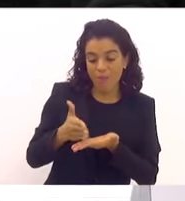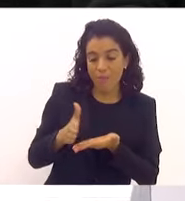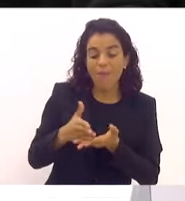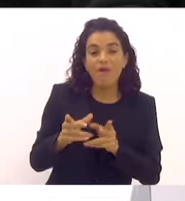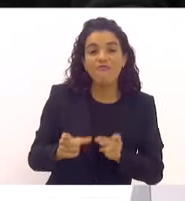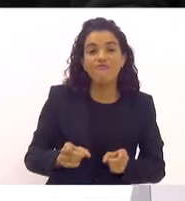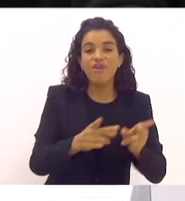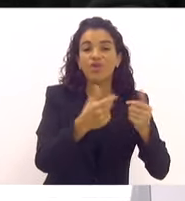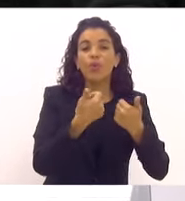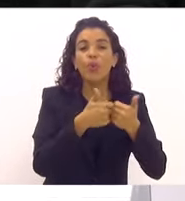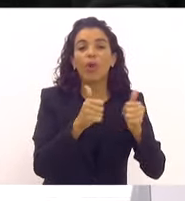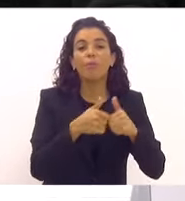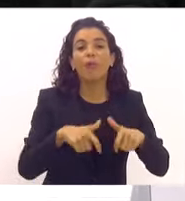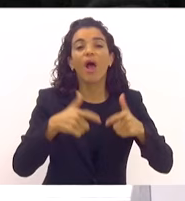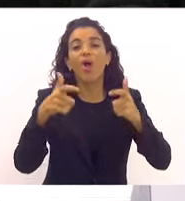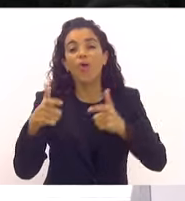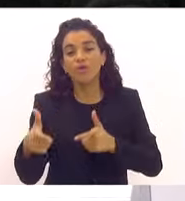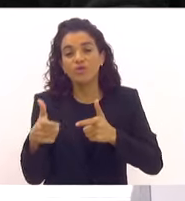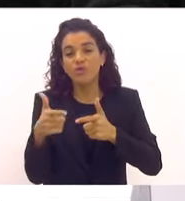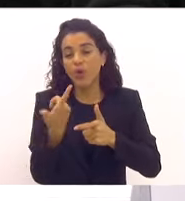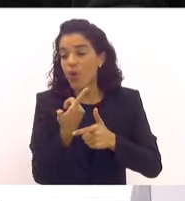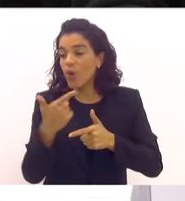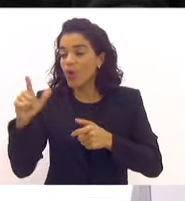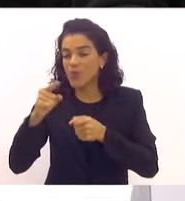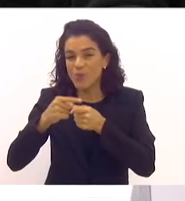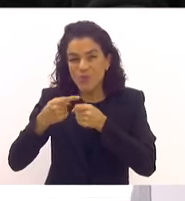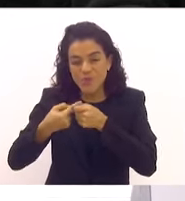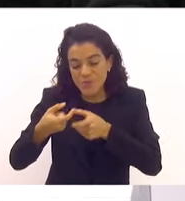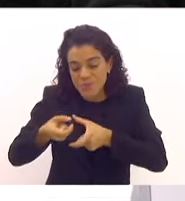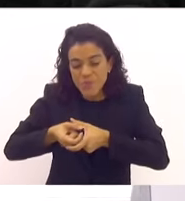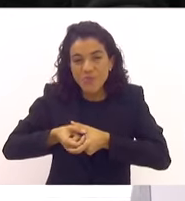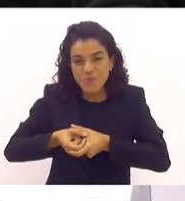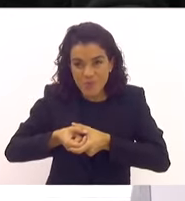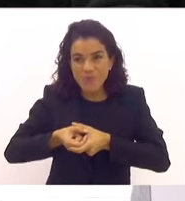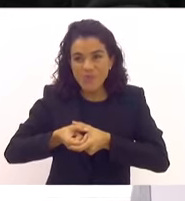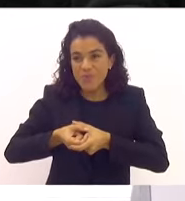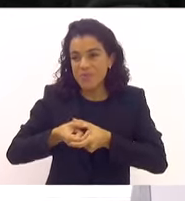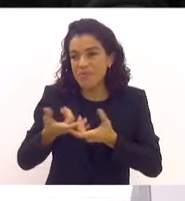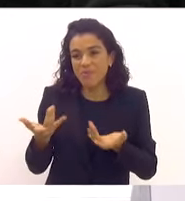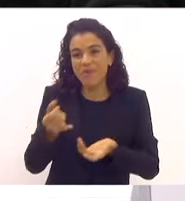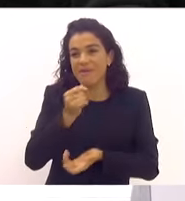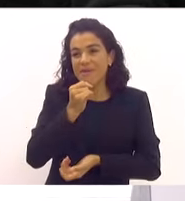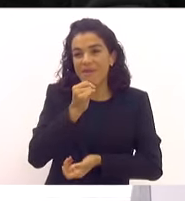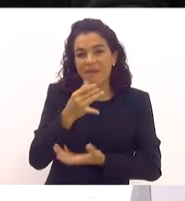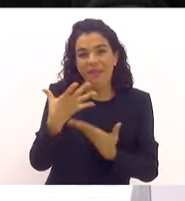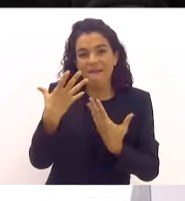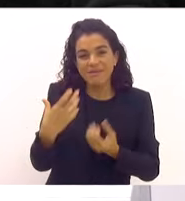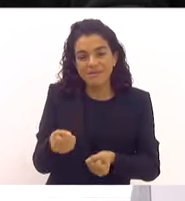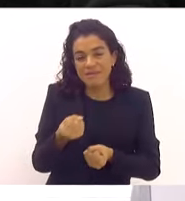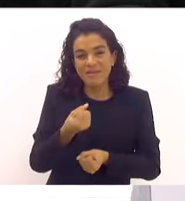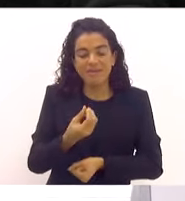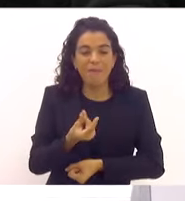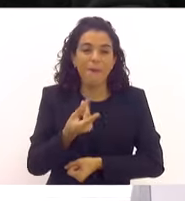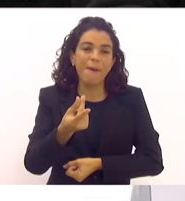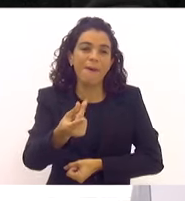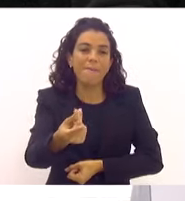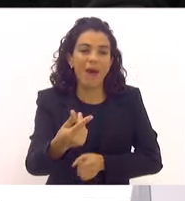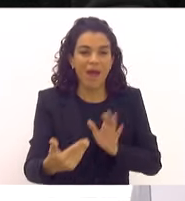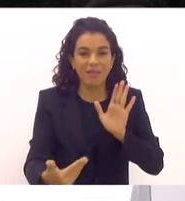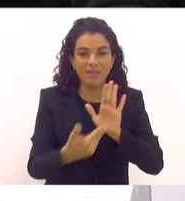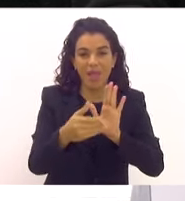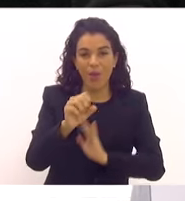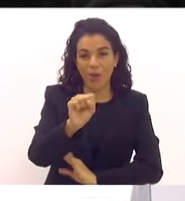quem? Para um outro município que aceita, por exemplo, vida útil de 10 na sua